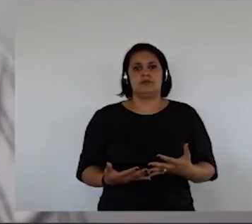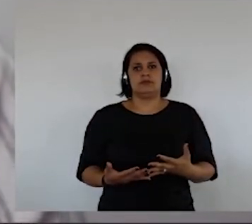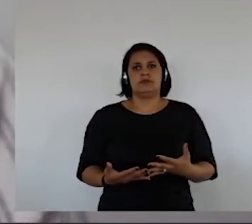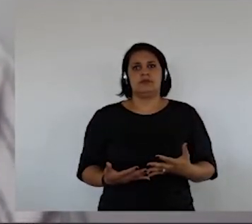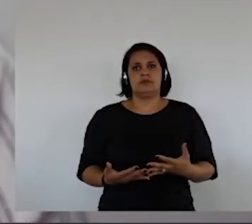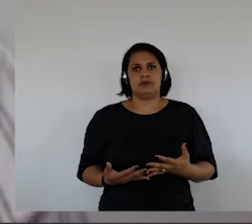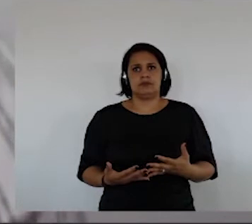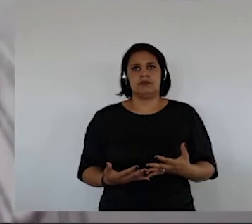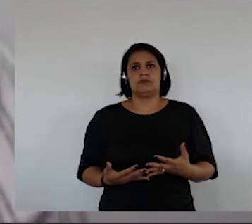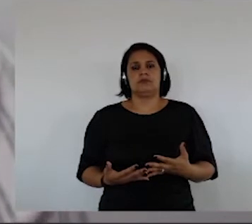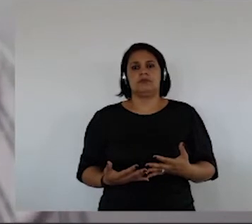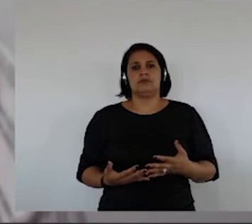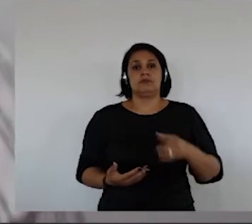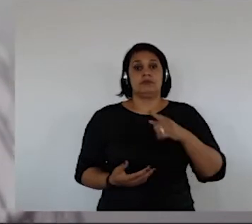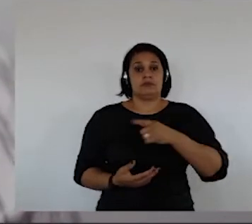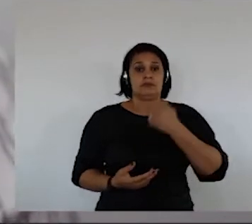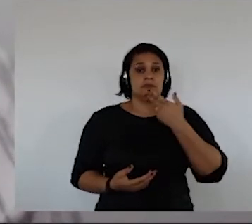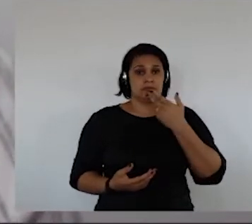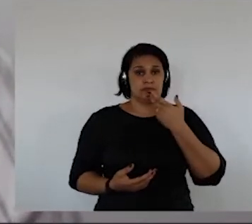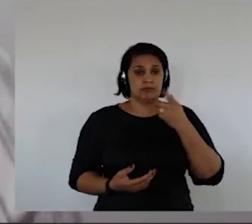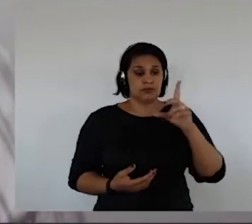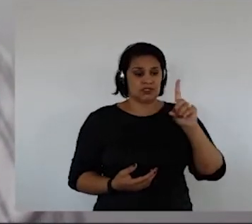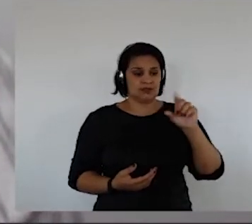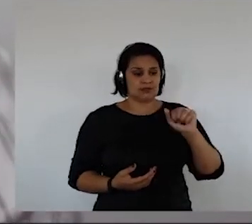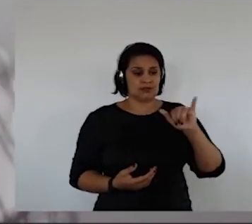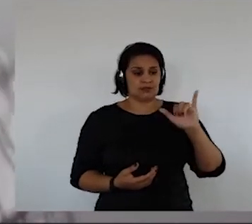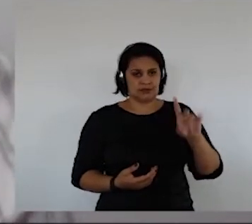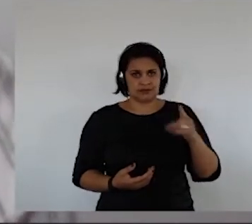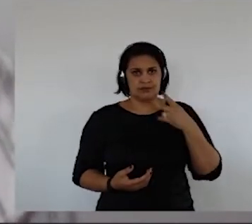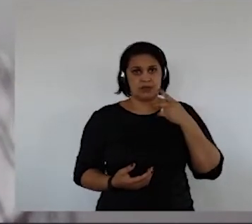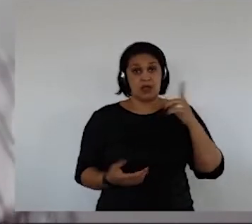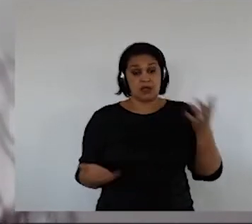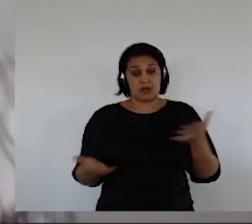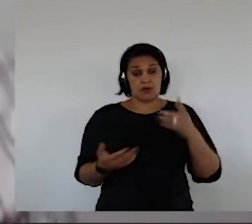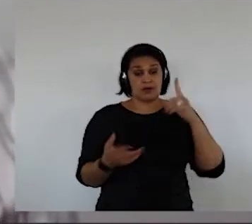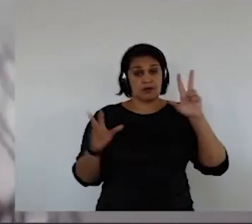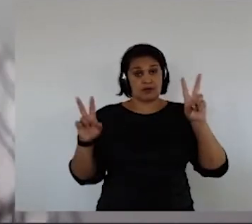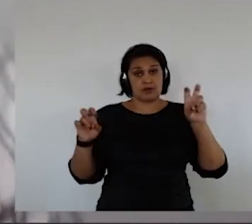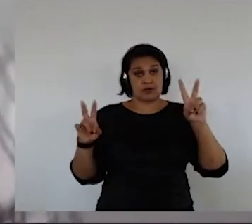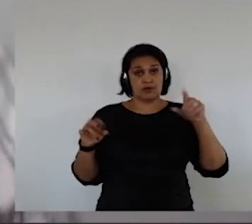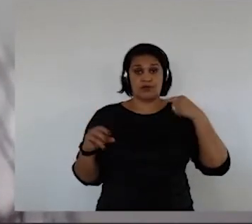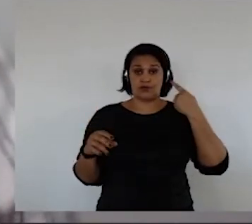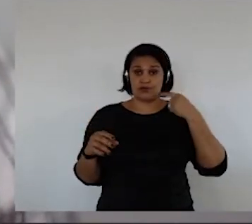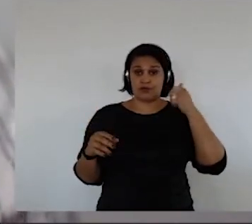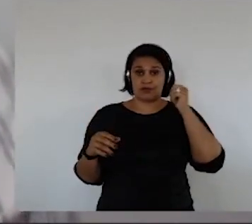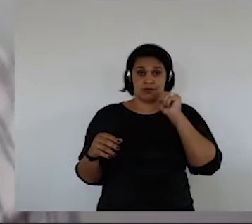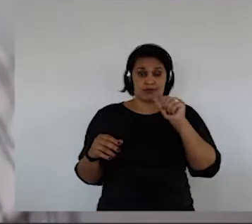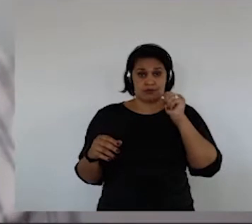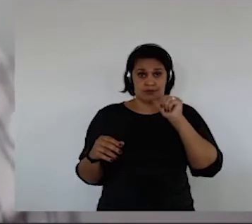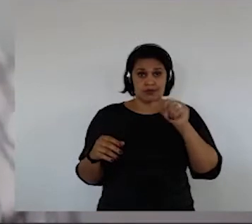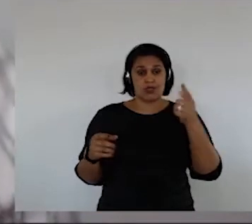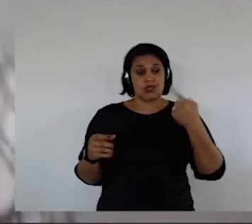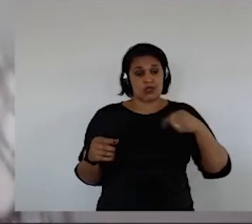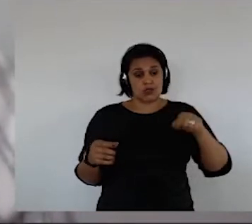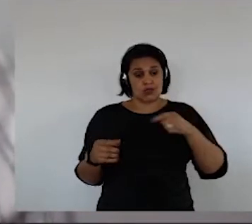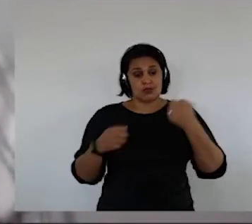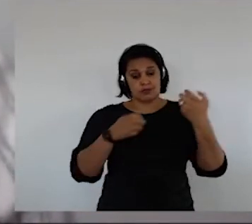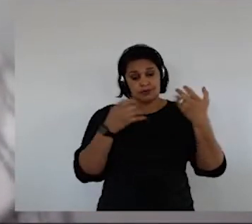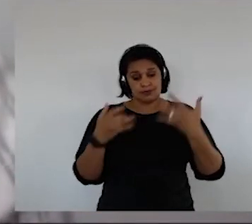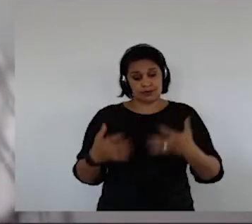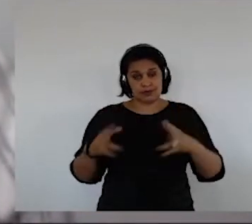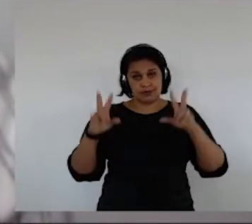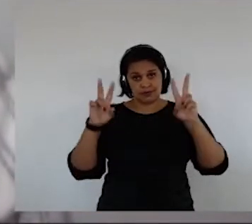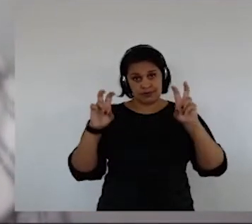e lúcida, que ainda que estejamos falando de advocacia feminina, ainda que estejamos aqui tratando de mulheres, nós